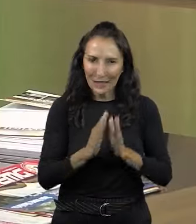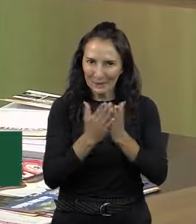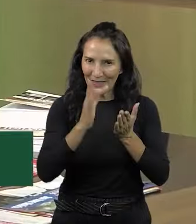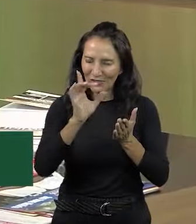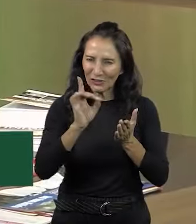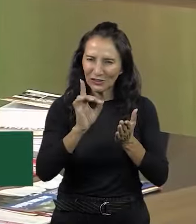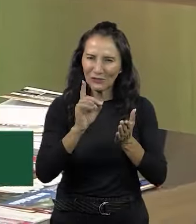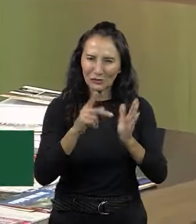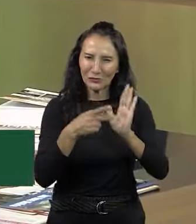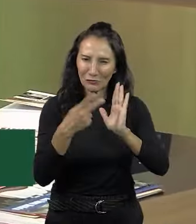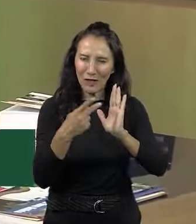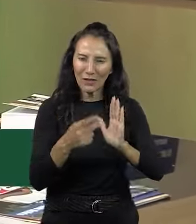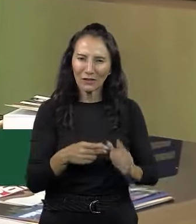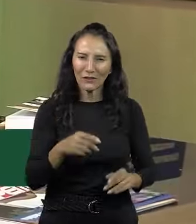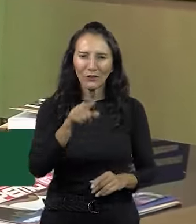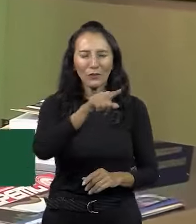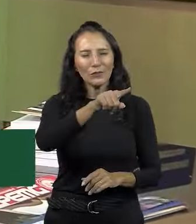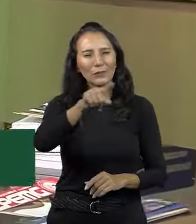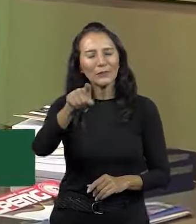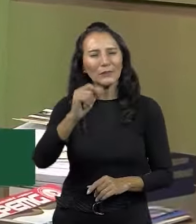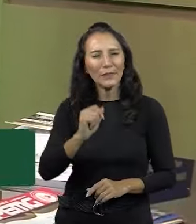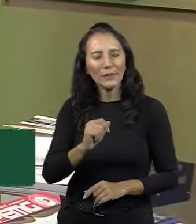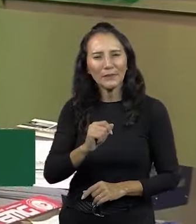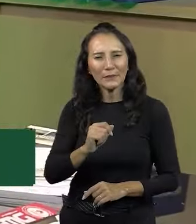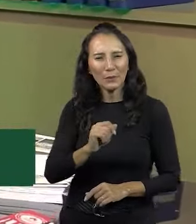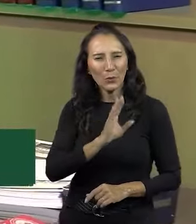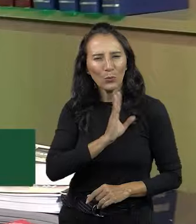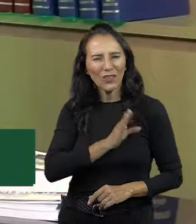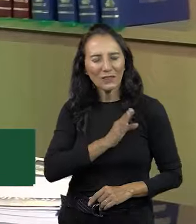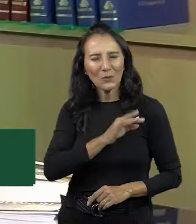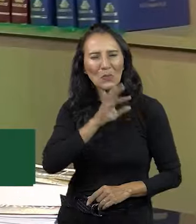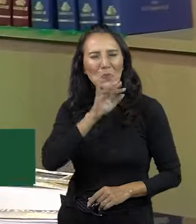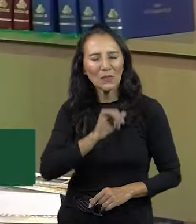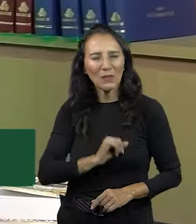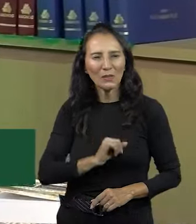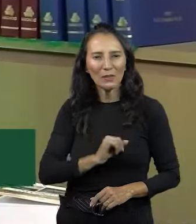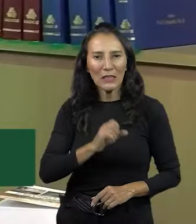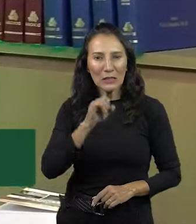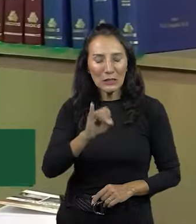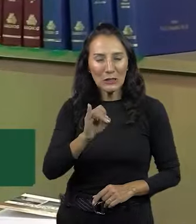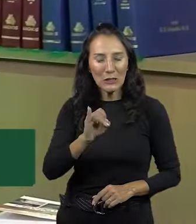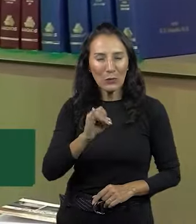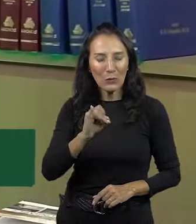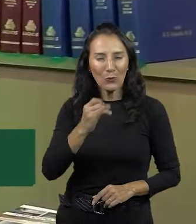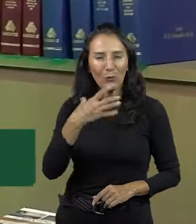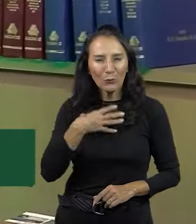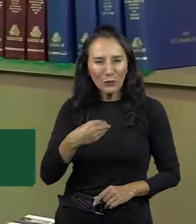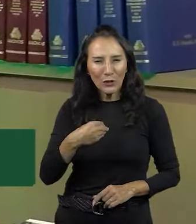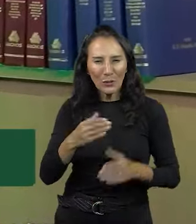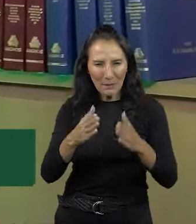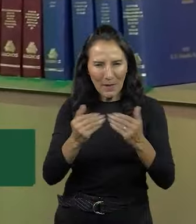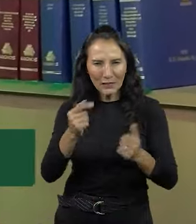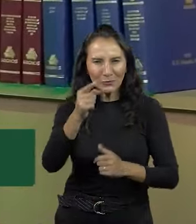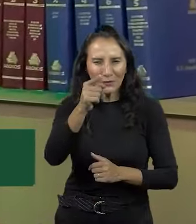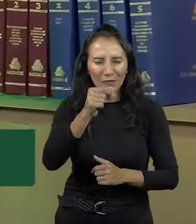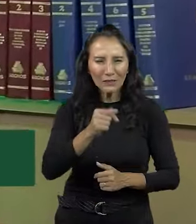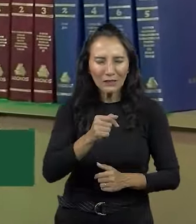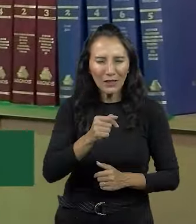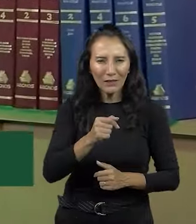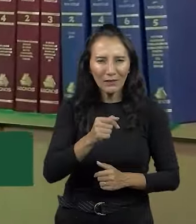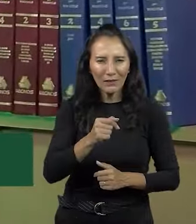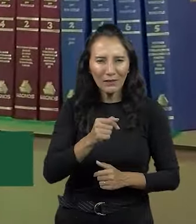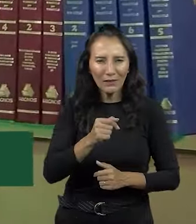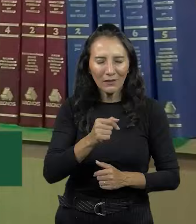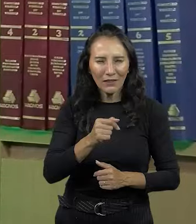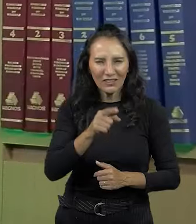sendo maus se um filho pedir um Pedaço de Pão qual pai qual mãe qual